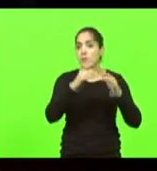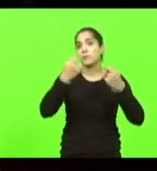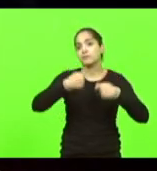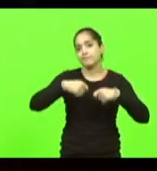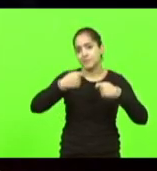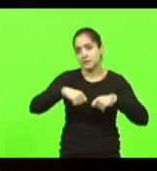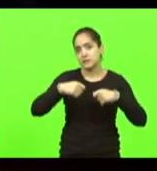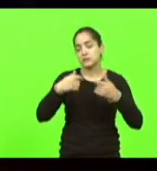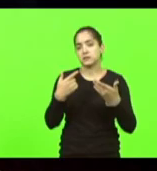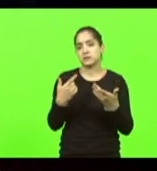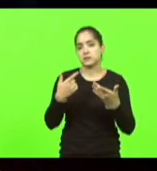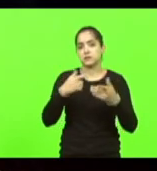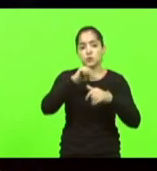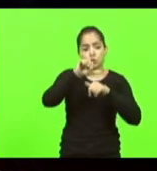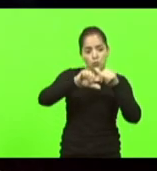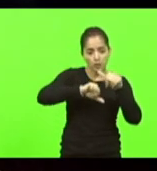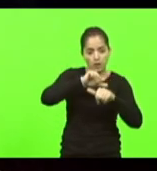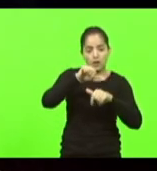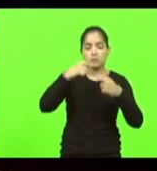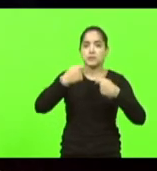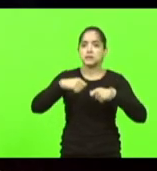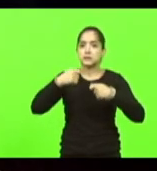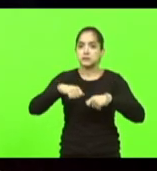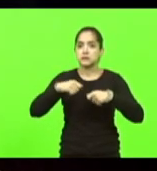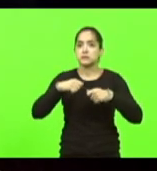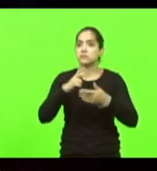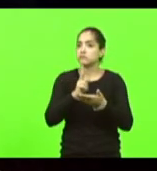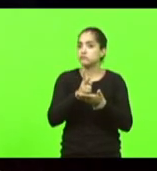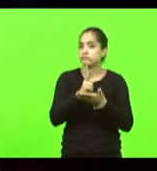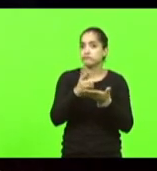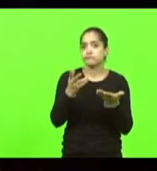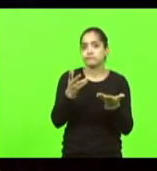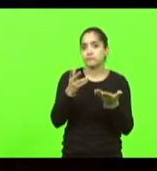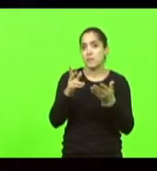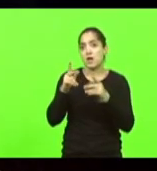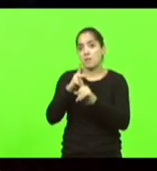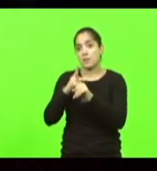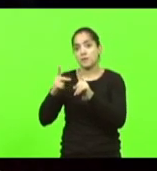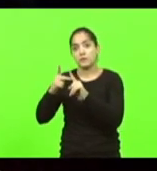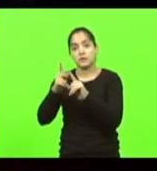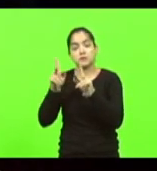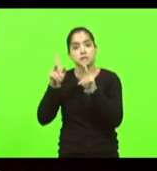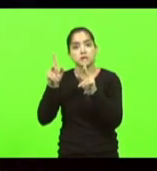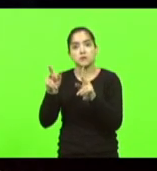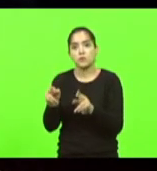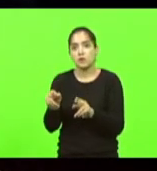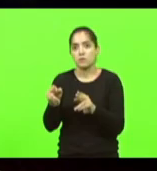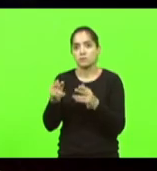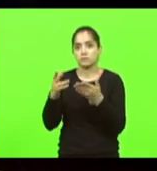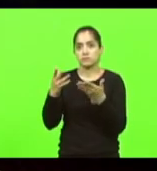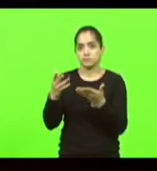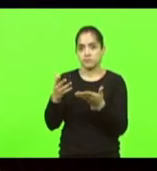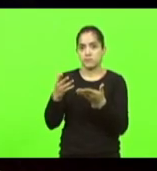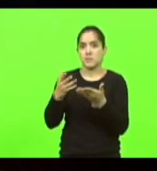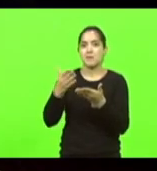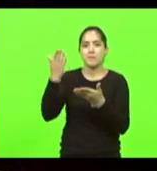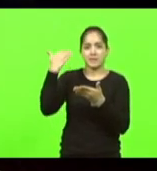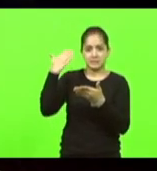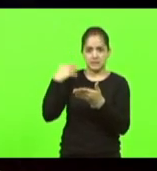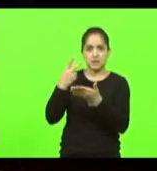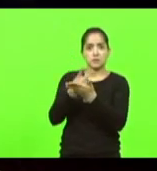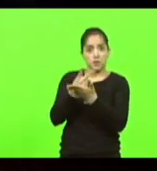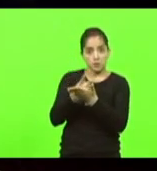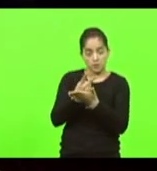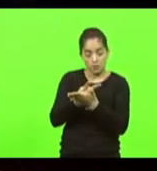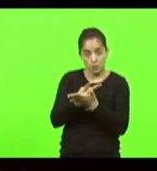pintar precisa trocar o reboco para poder continuar a Previdência de Santa Catarina cometeu erros no passado que